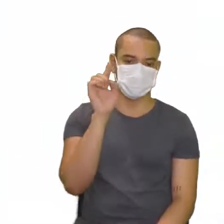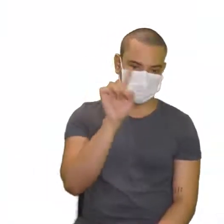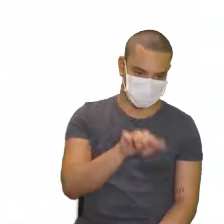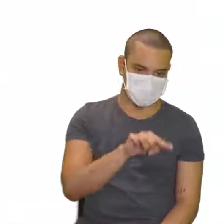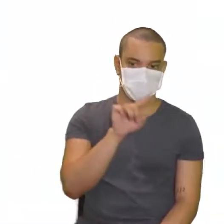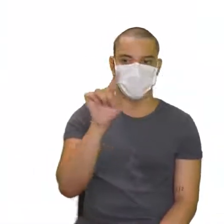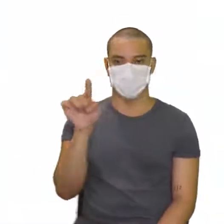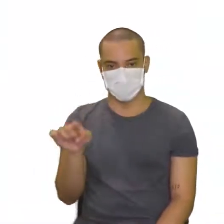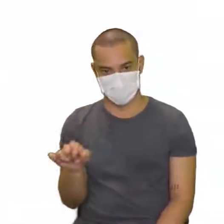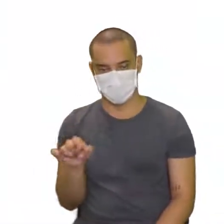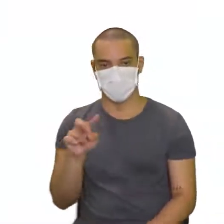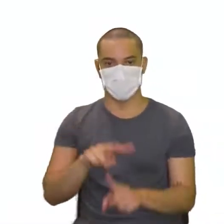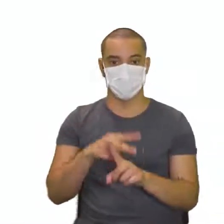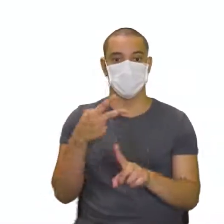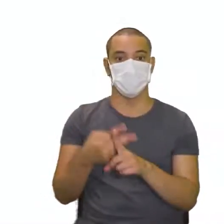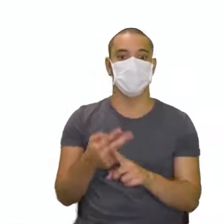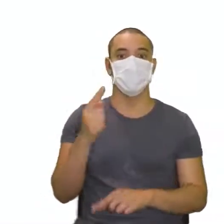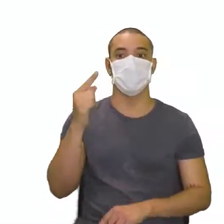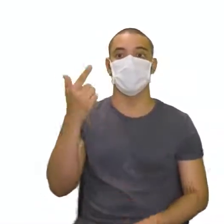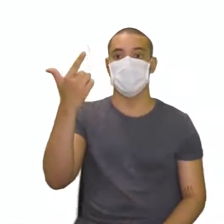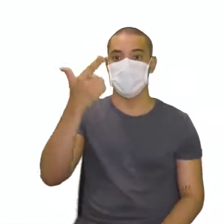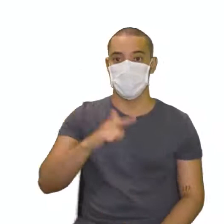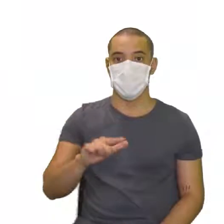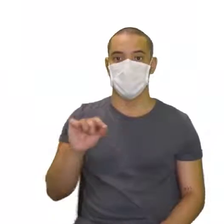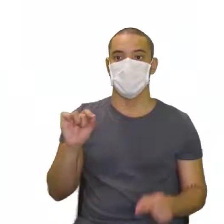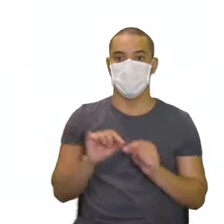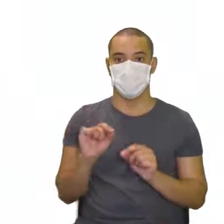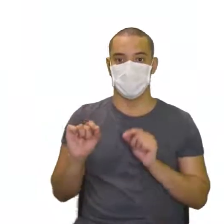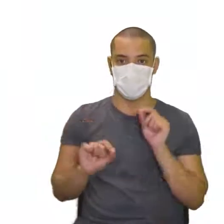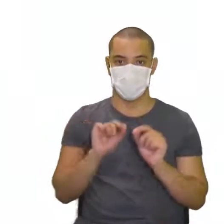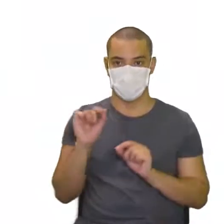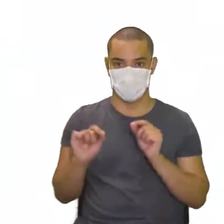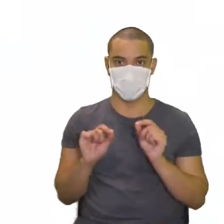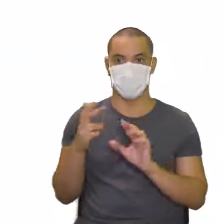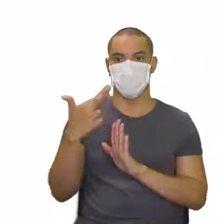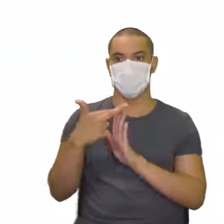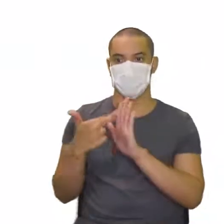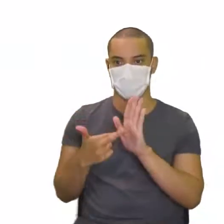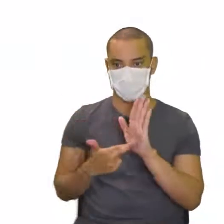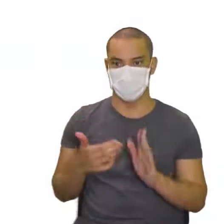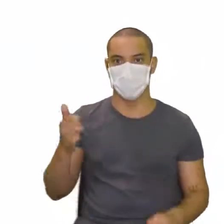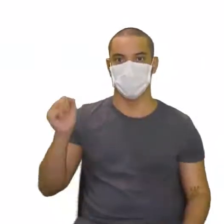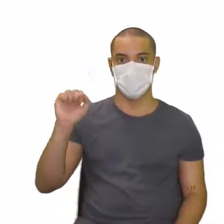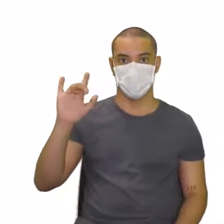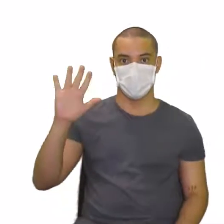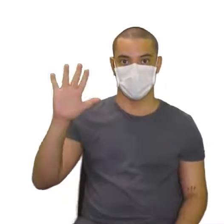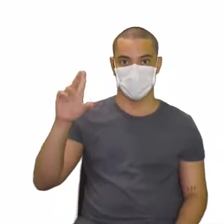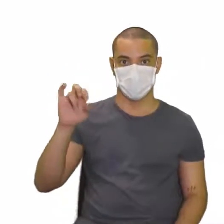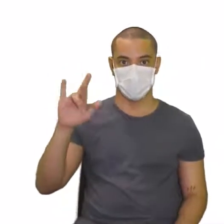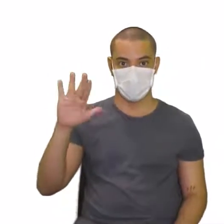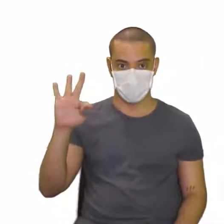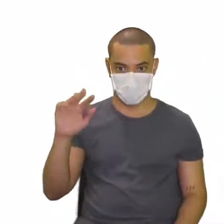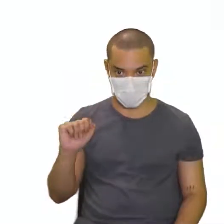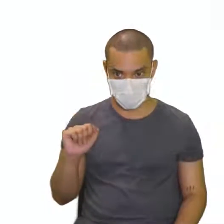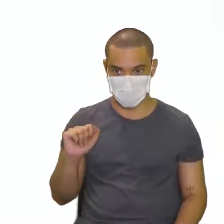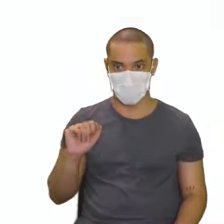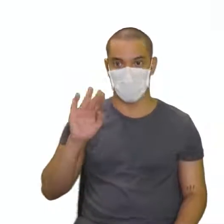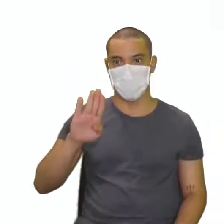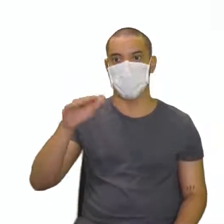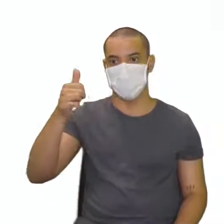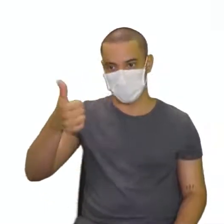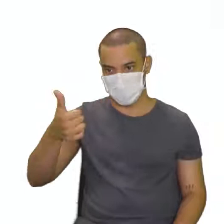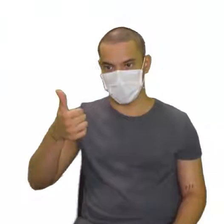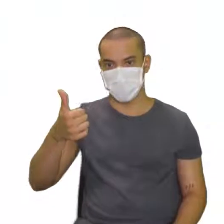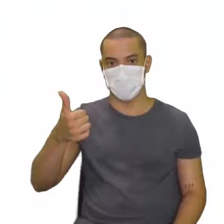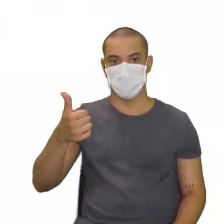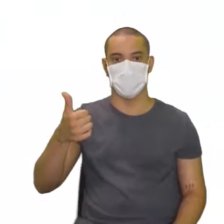magnético no fio. E depois, olha só, pela regra da mão direita ali, o B1 que está no